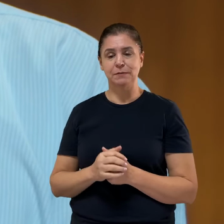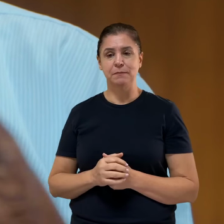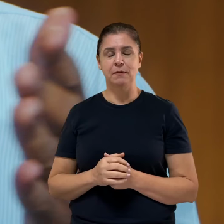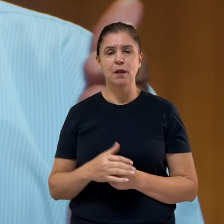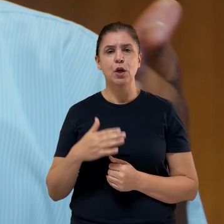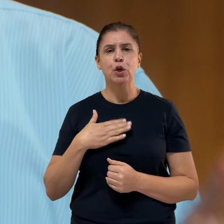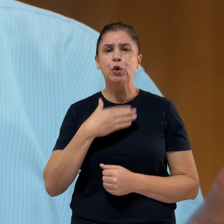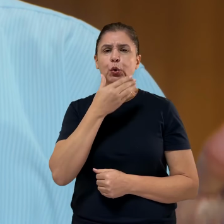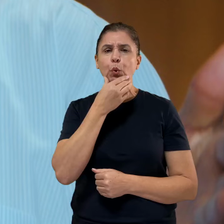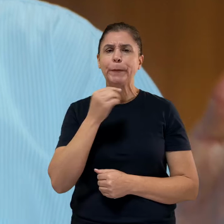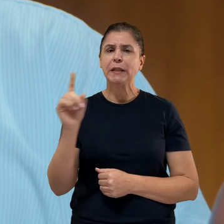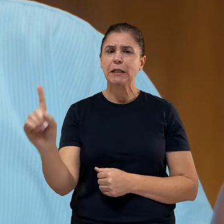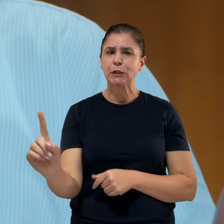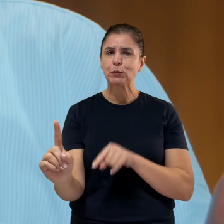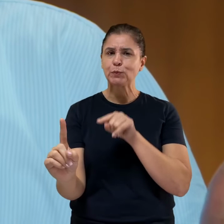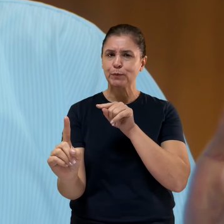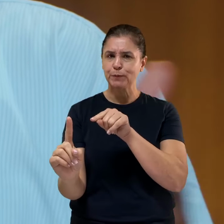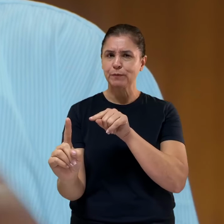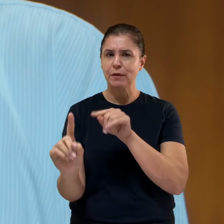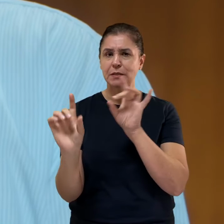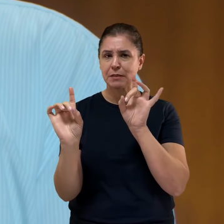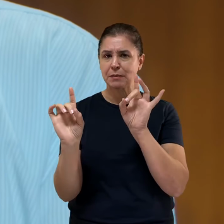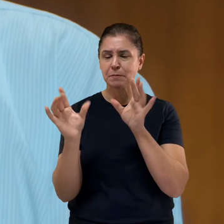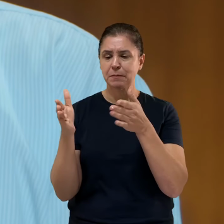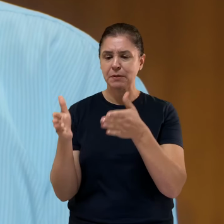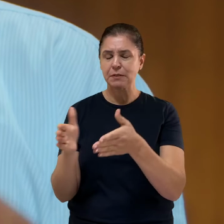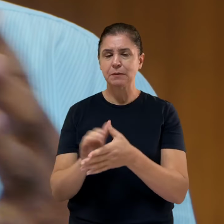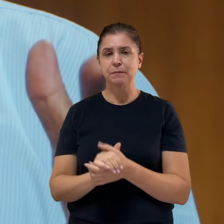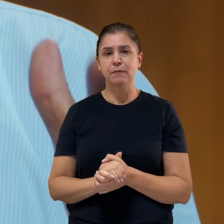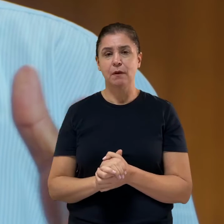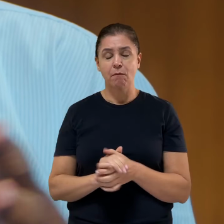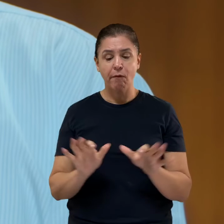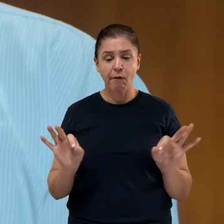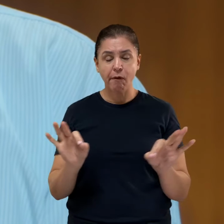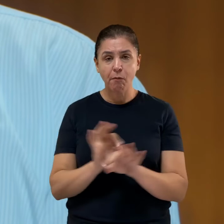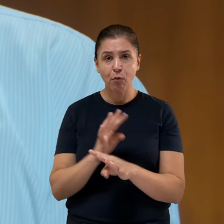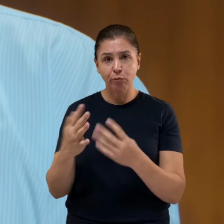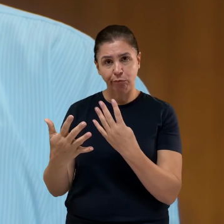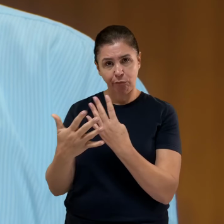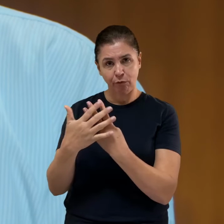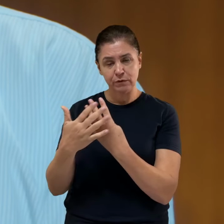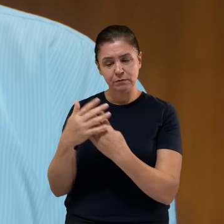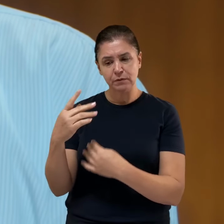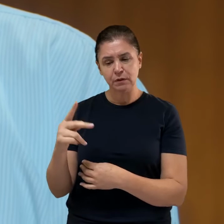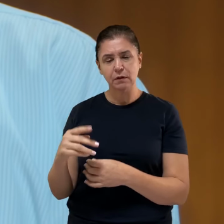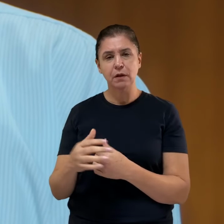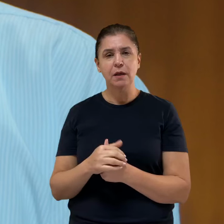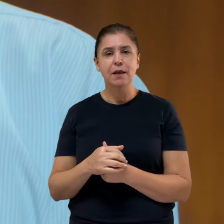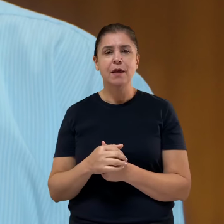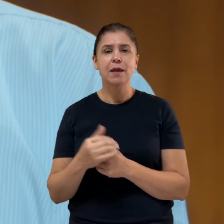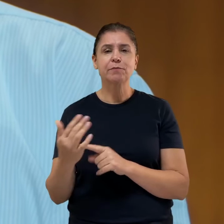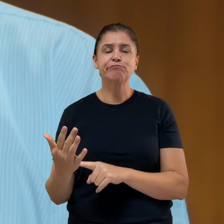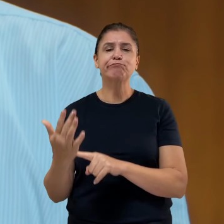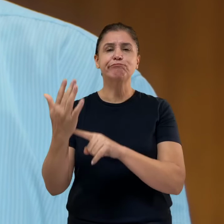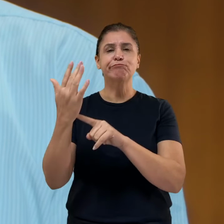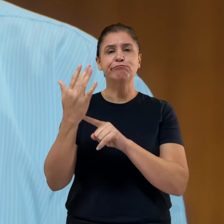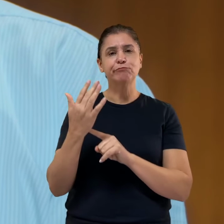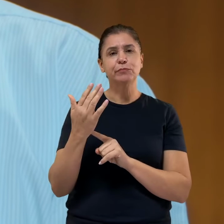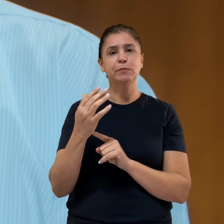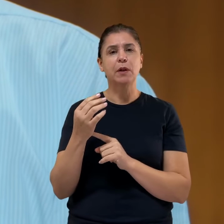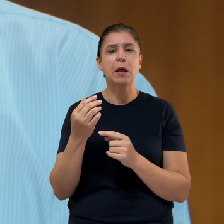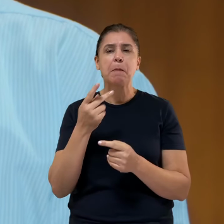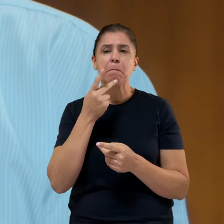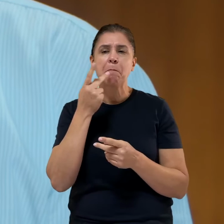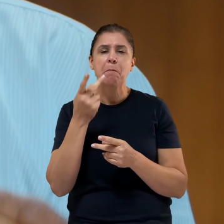E o menino, terminada as confissões dele, ele expressando com